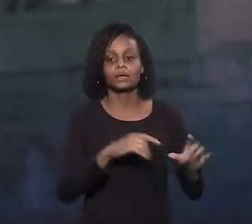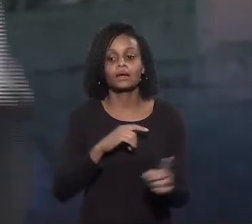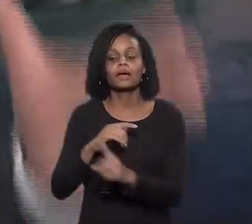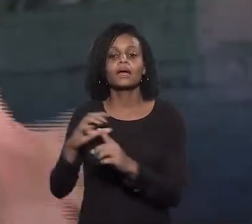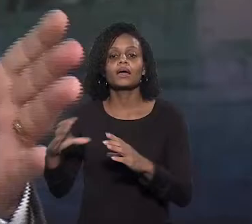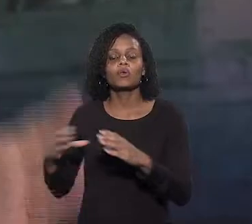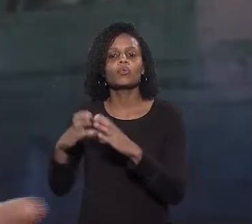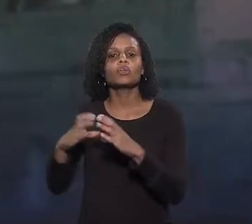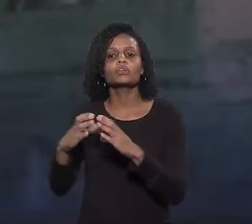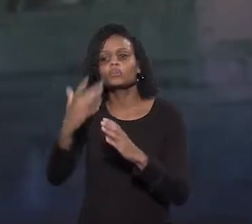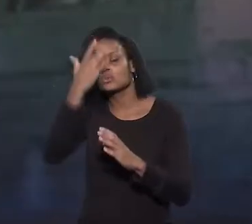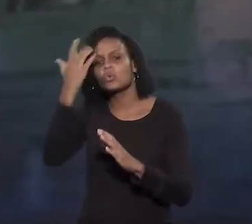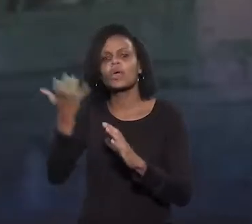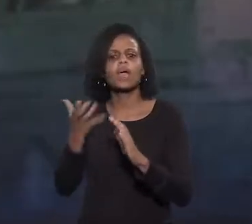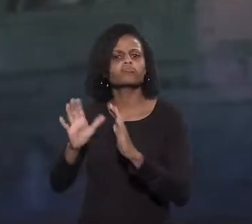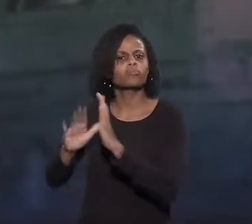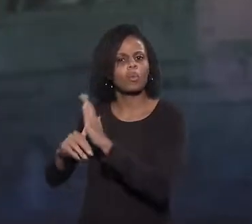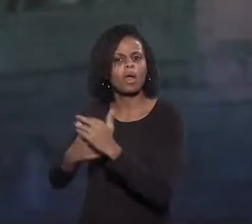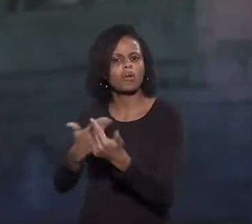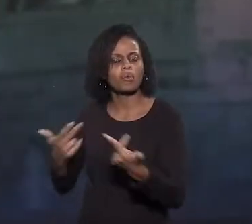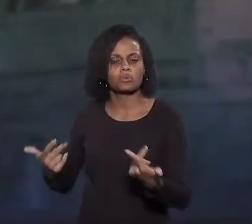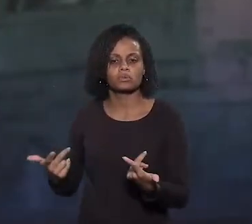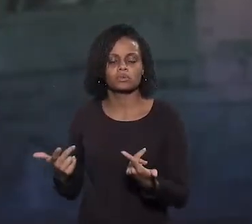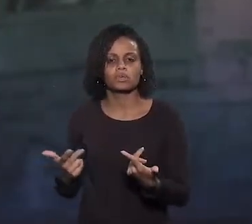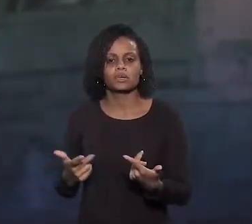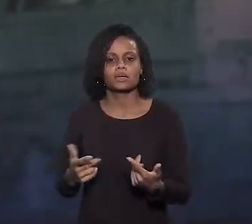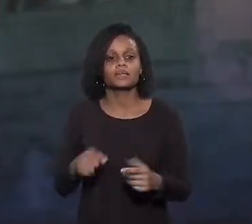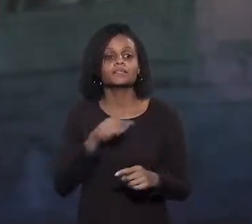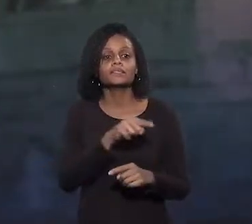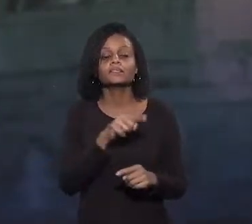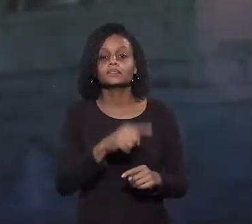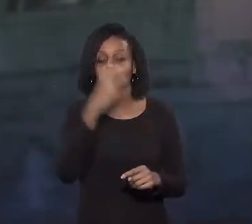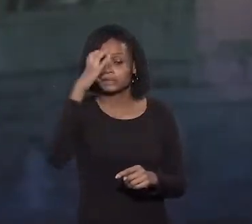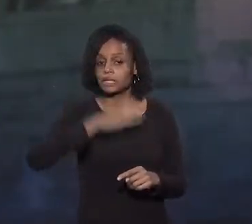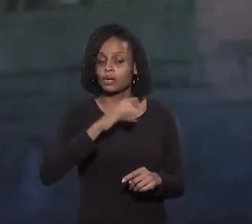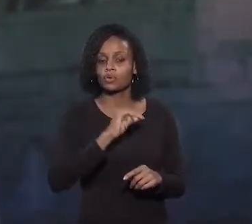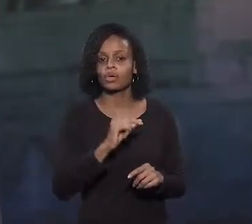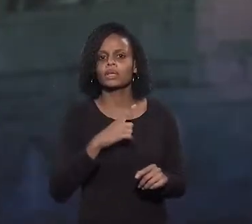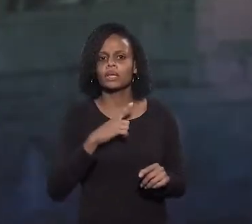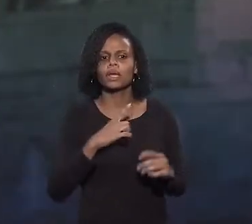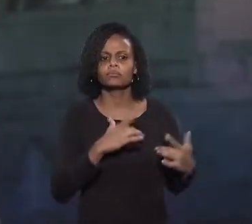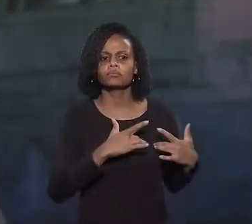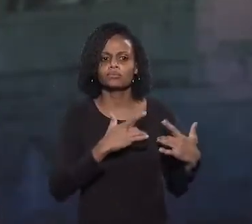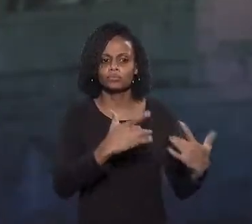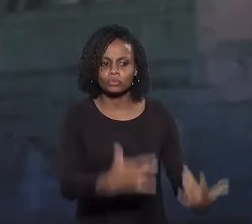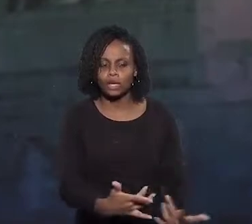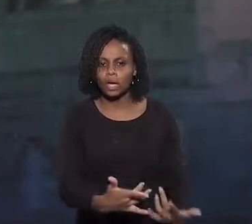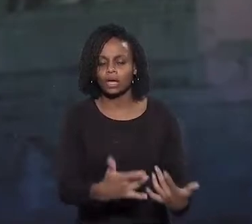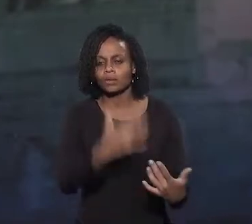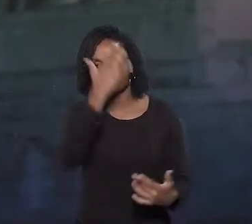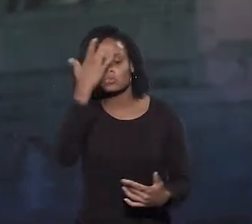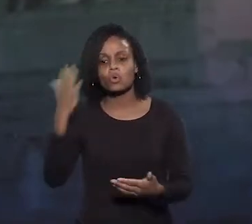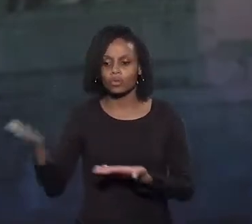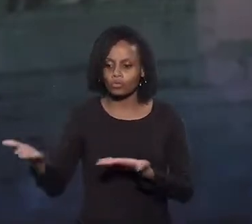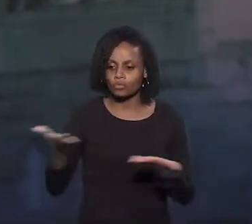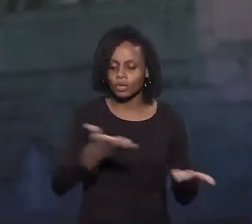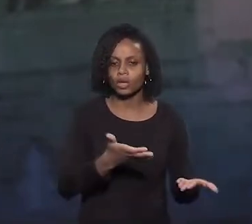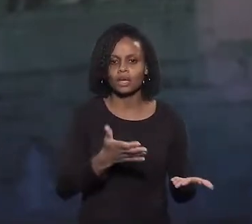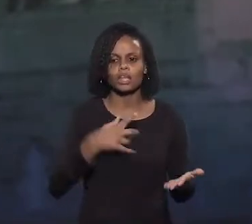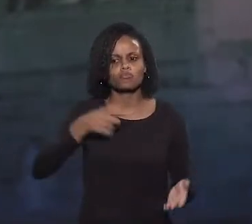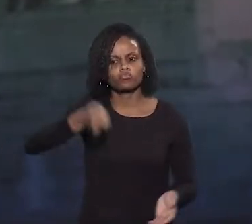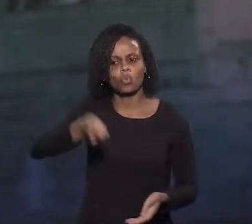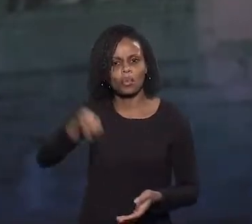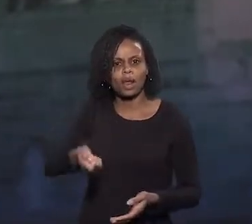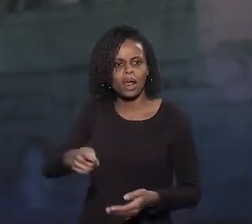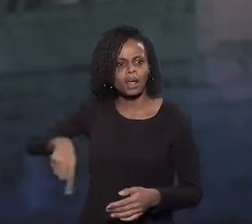ser... Quais são as sérias? A que usam a metodologia voluntária e não a impositiva. A impositiva não